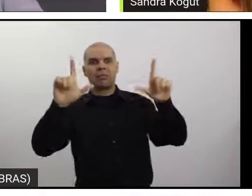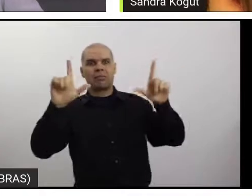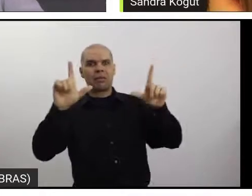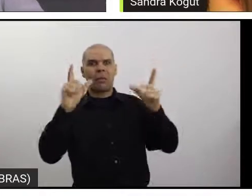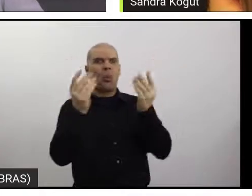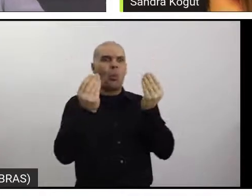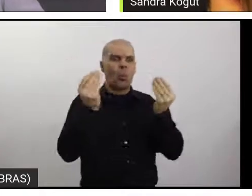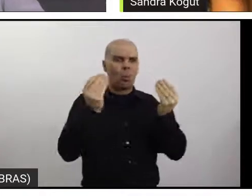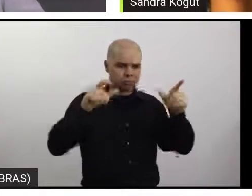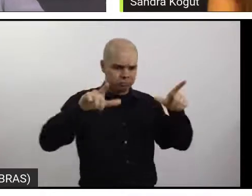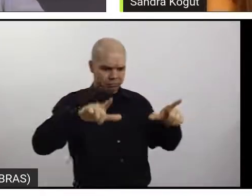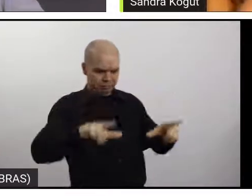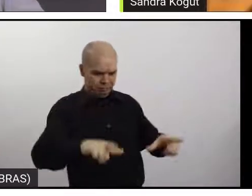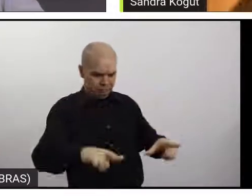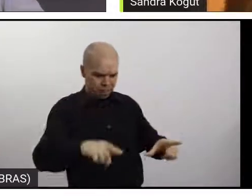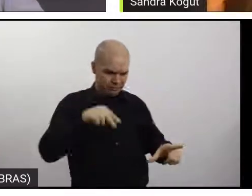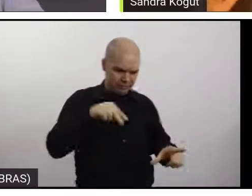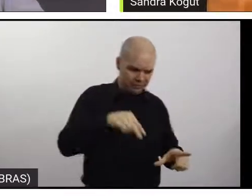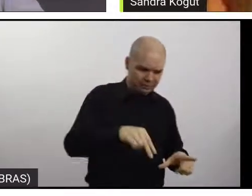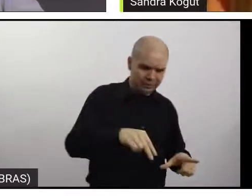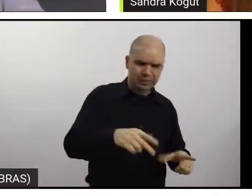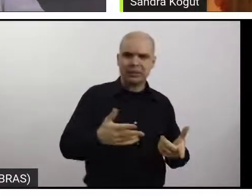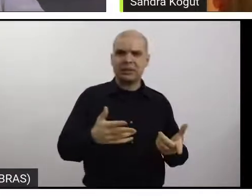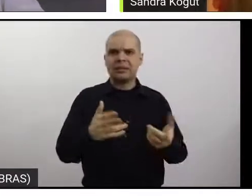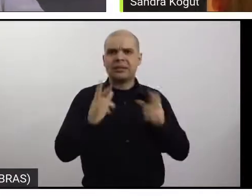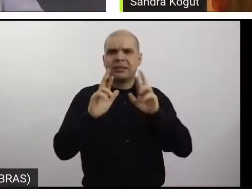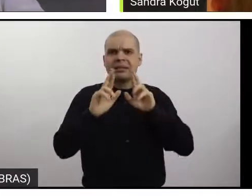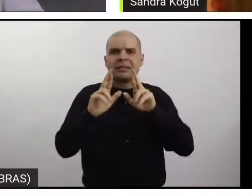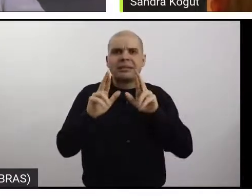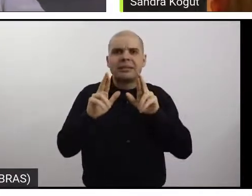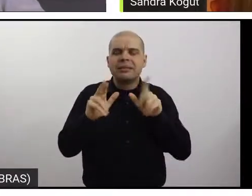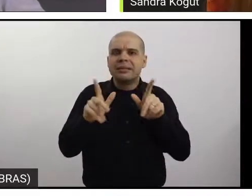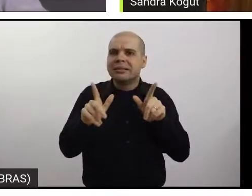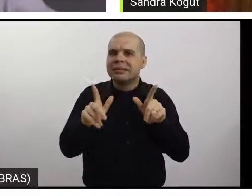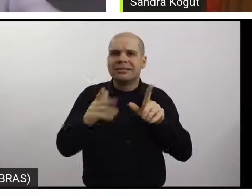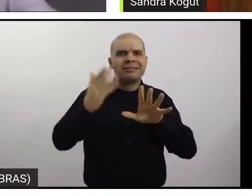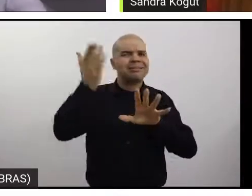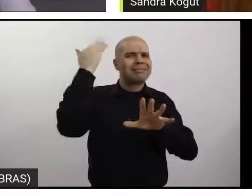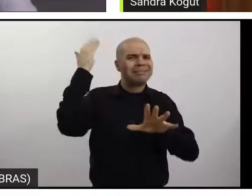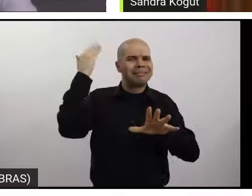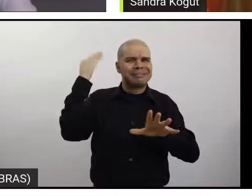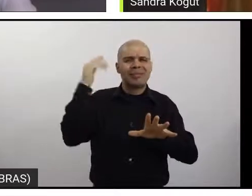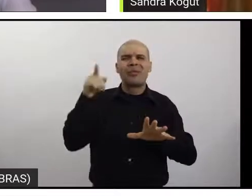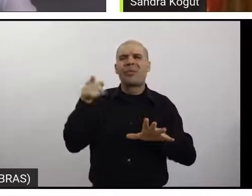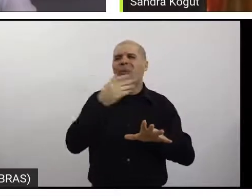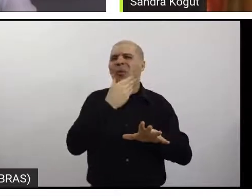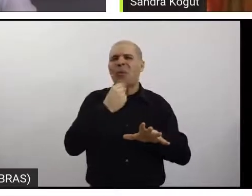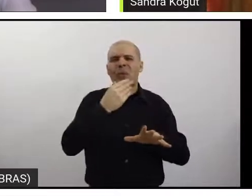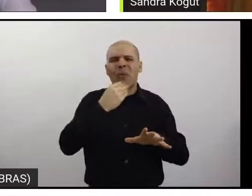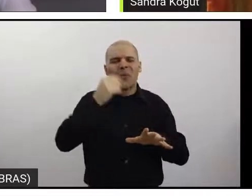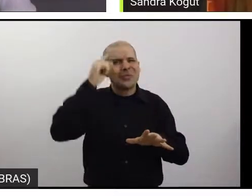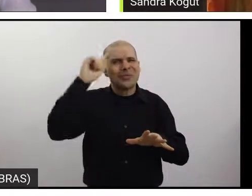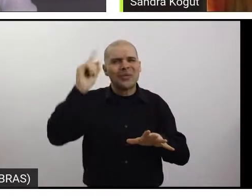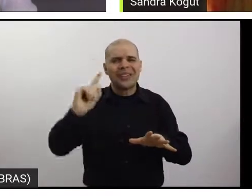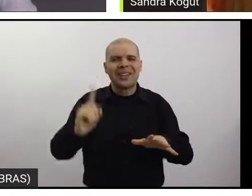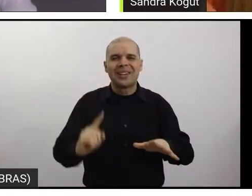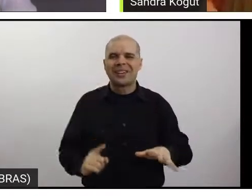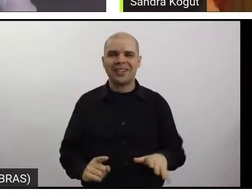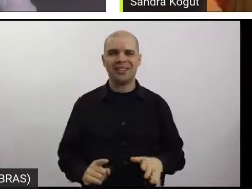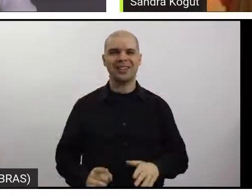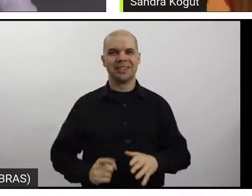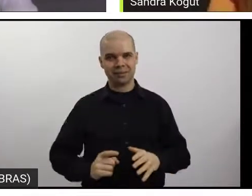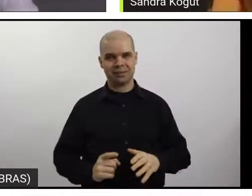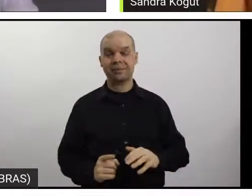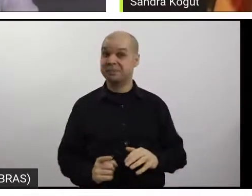que as pessoas iam andar em cima, aquilo parecia uma coisa louca, assim, sabe? Enfim, é difícil imaginar isso hoje, mas foi assim